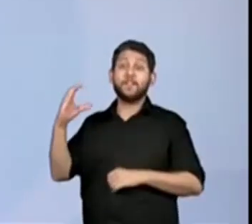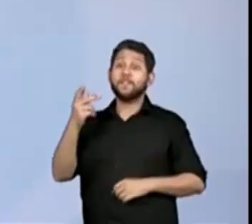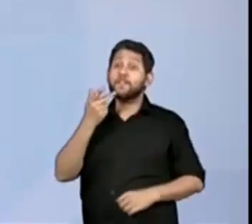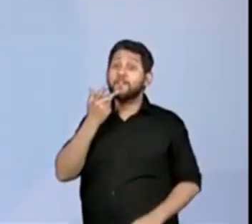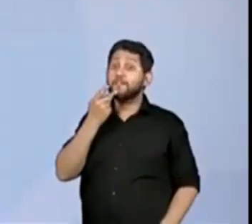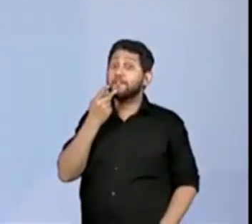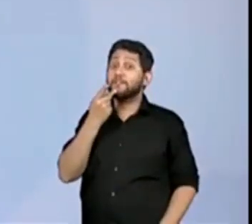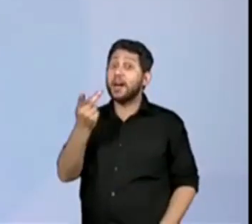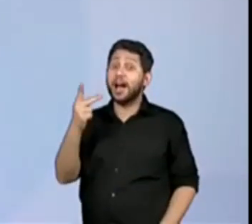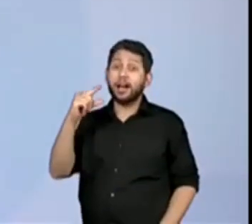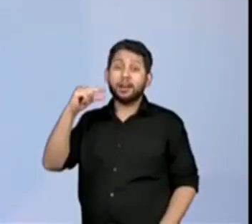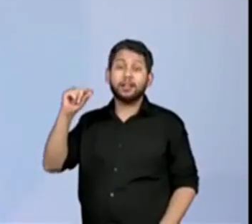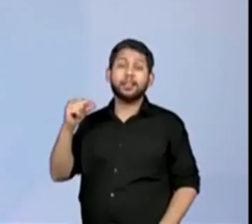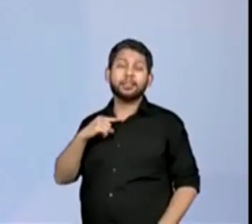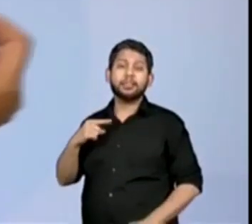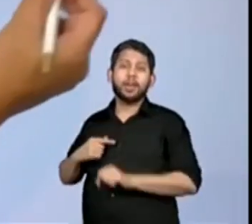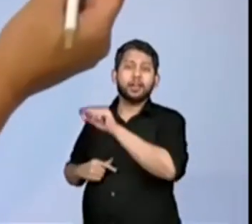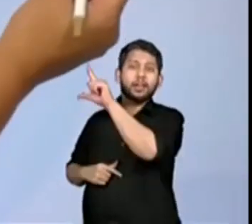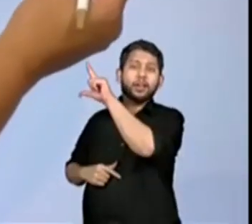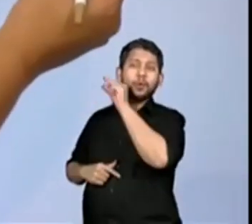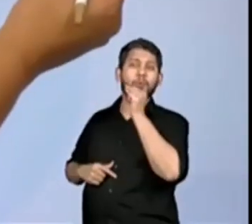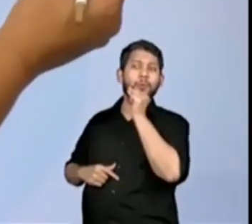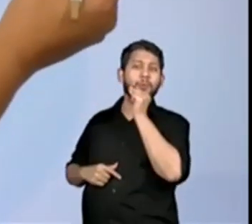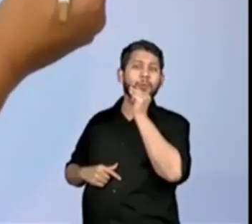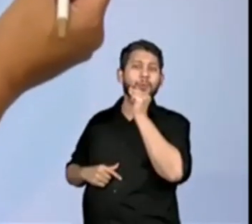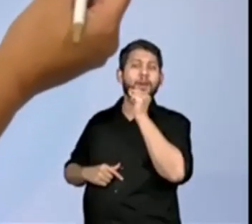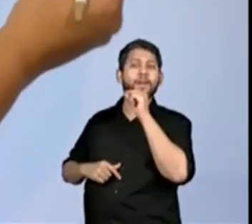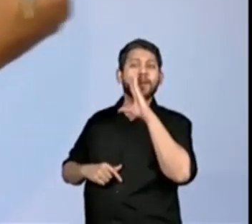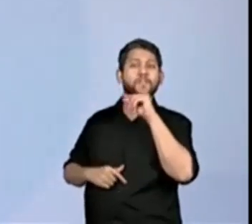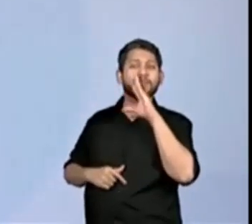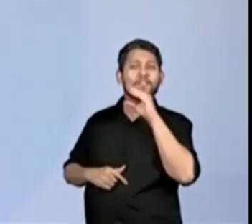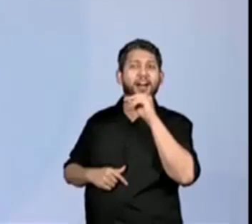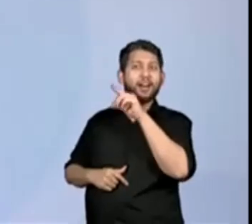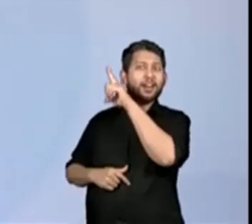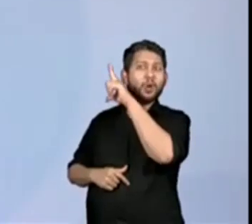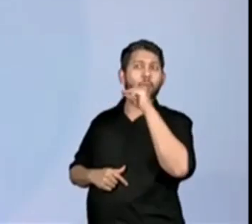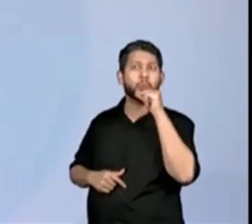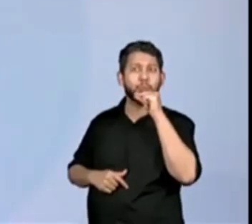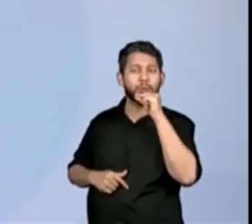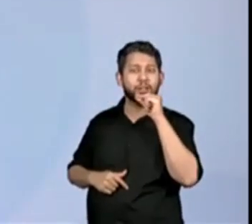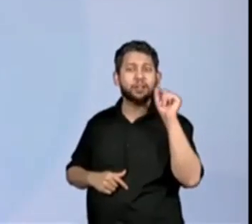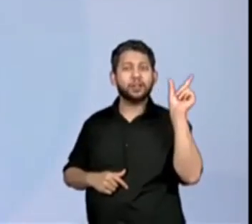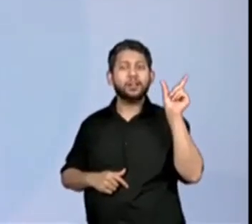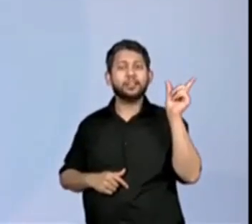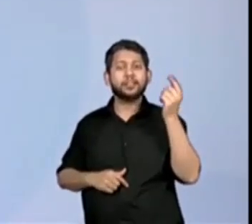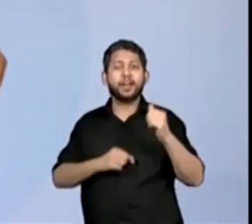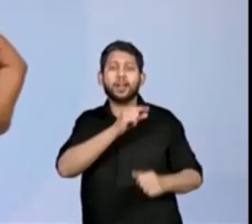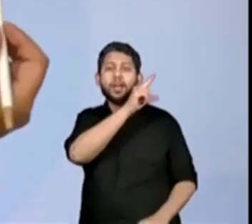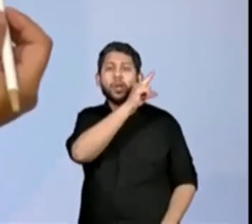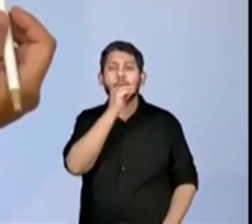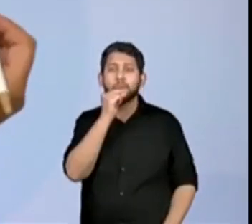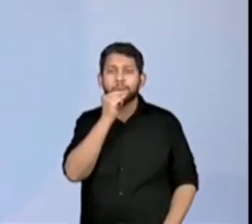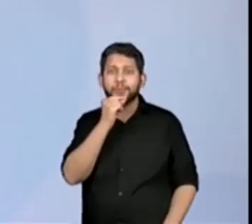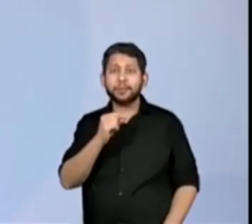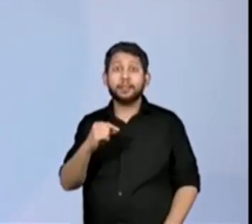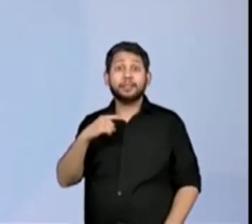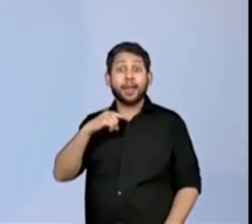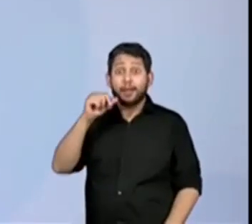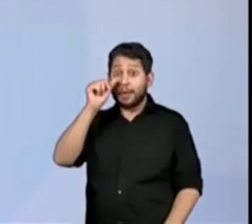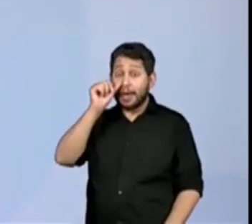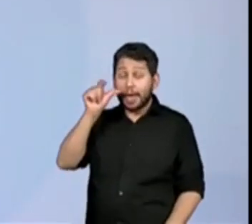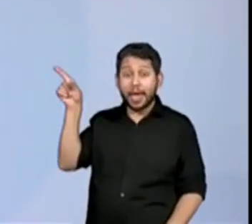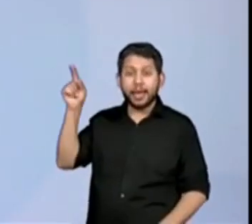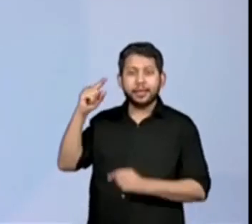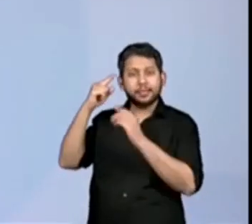geralmente indicados com a ponta de quem fala, podem ser assim, retangulares ou circulares. Eu tenho geralmente balão